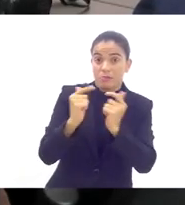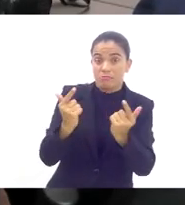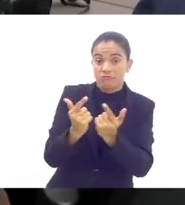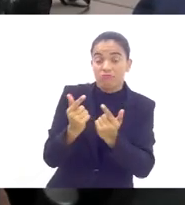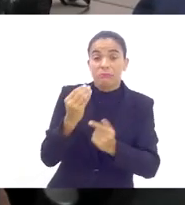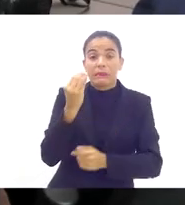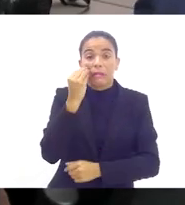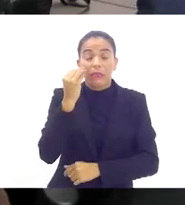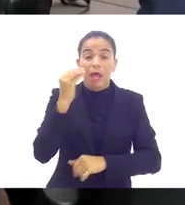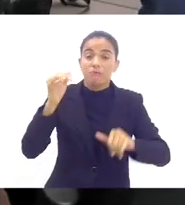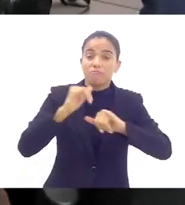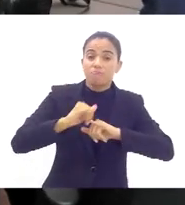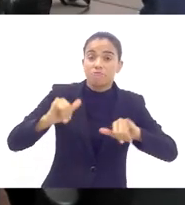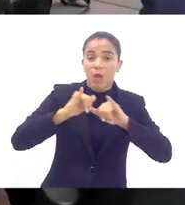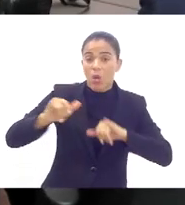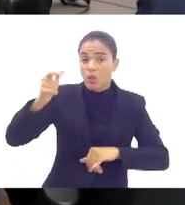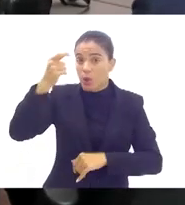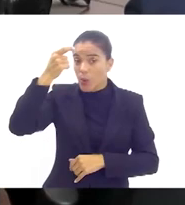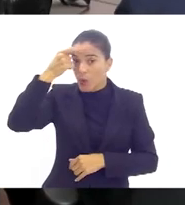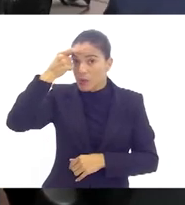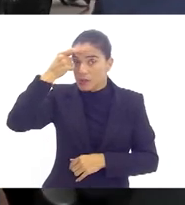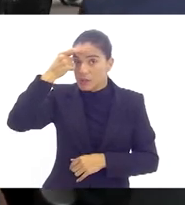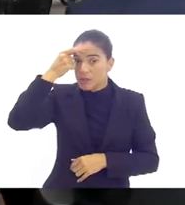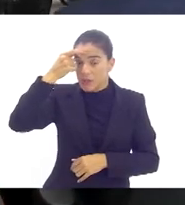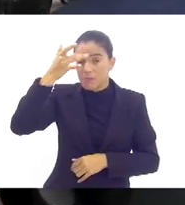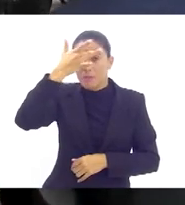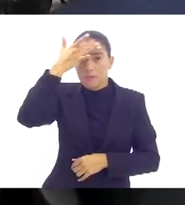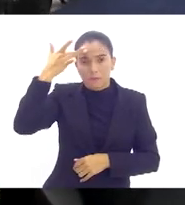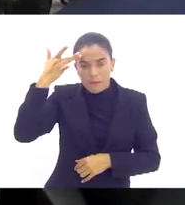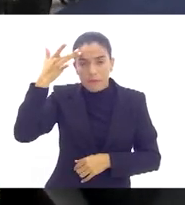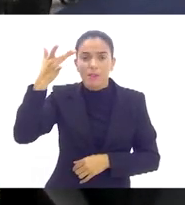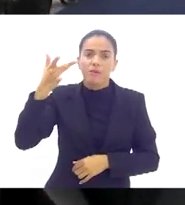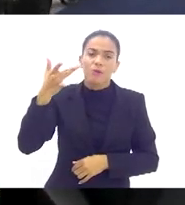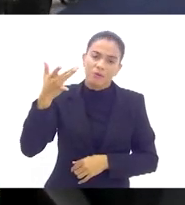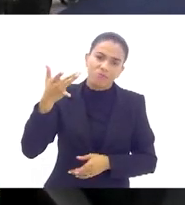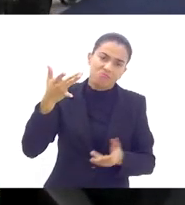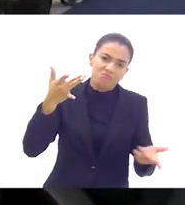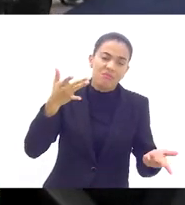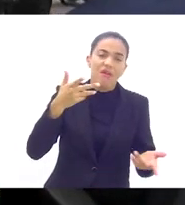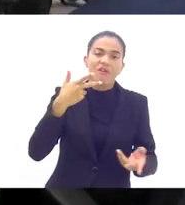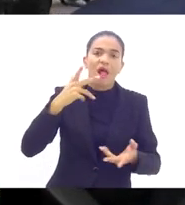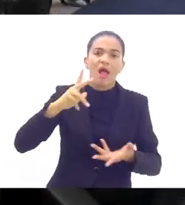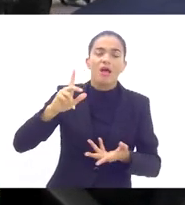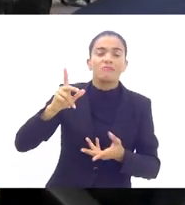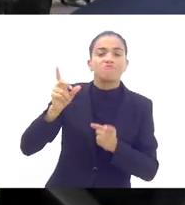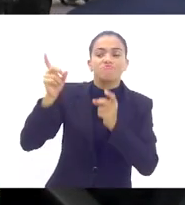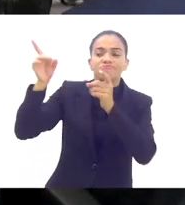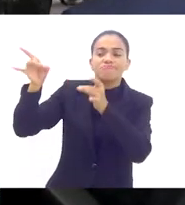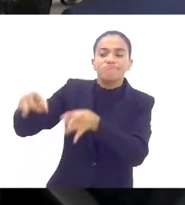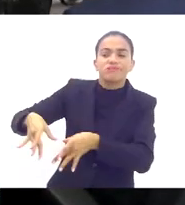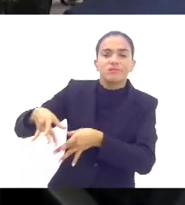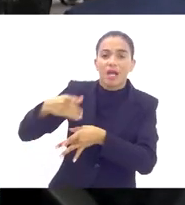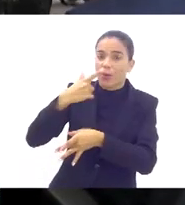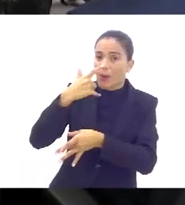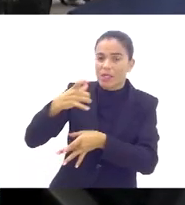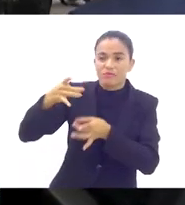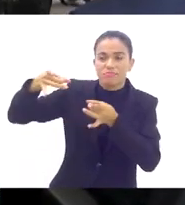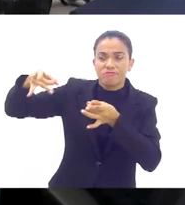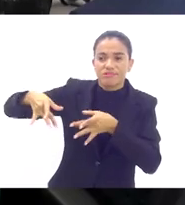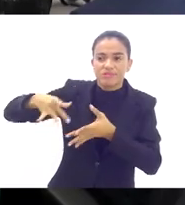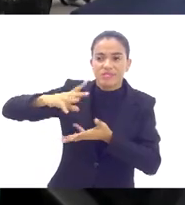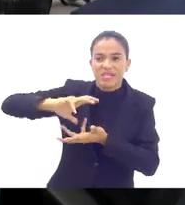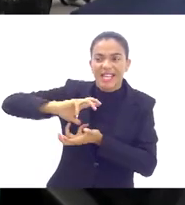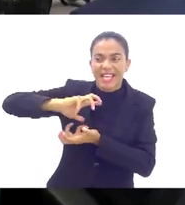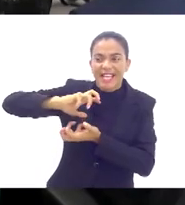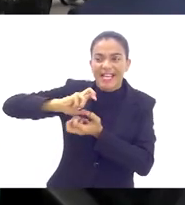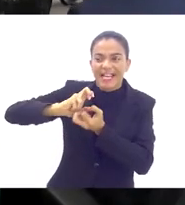emplacar uma campanha de conscientização para que as pessoas, como o professor falou, né, descarte legal, descartar de forma correta as